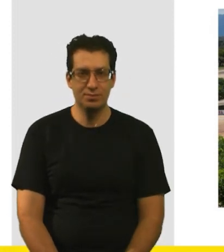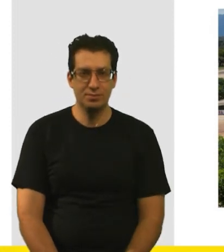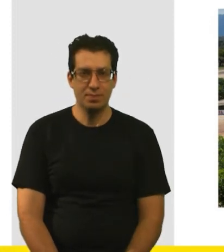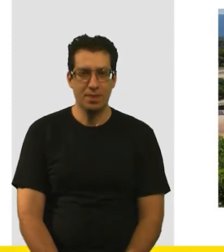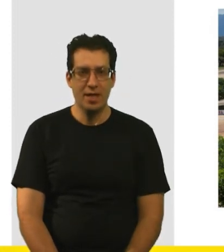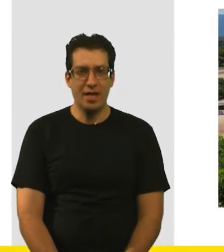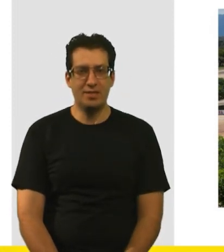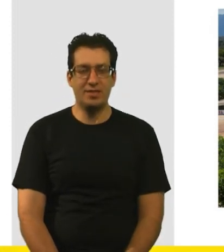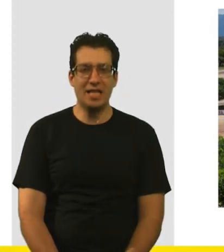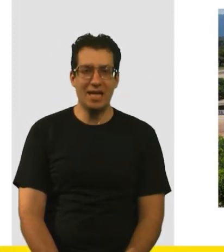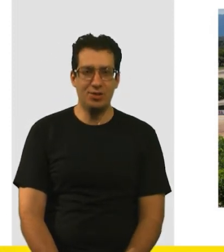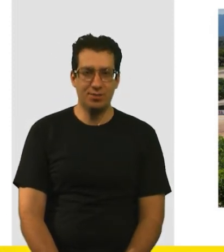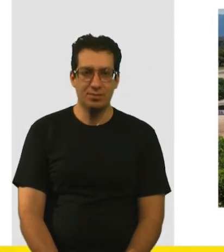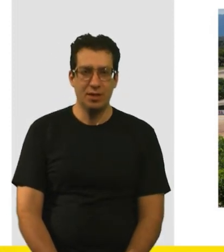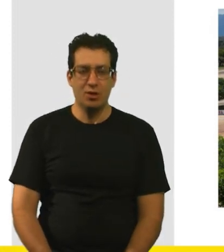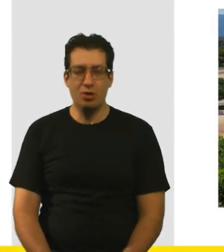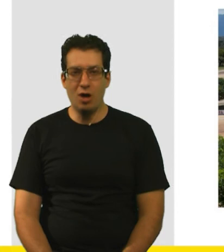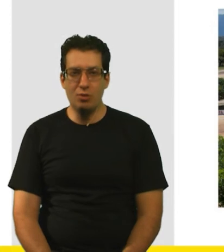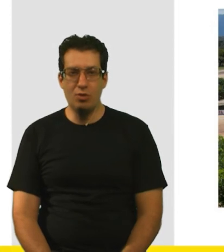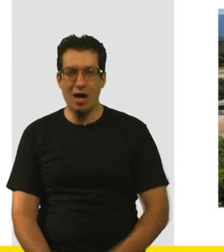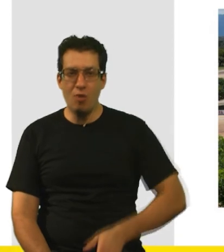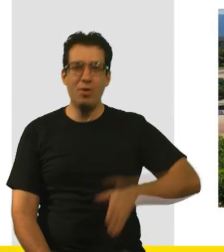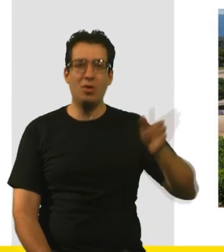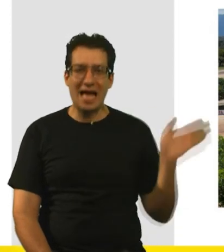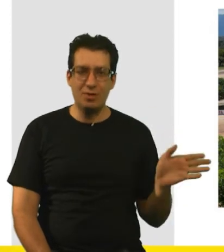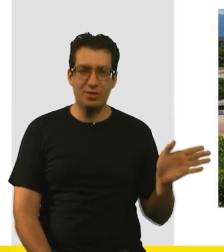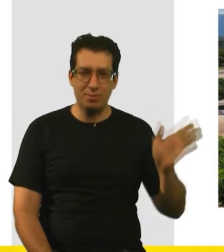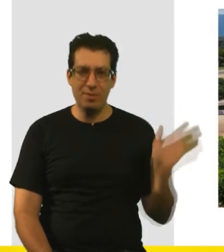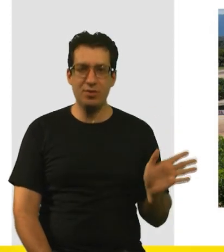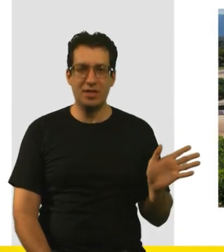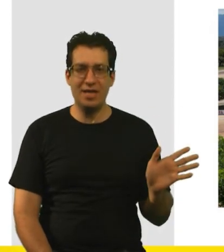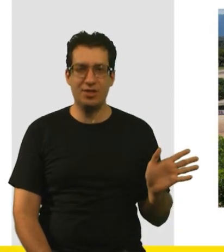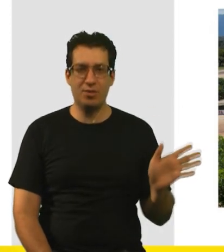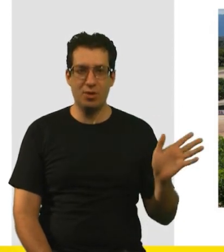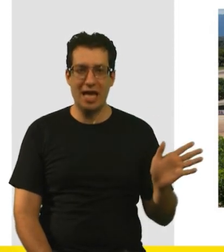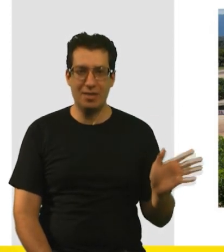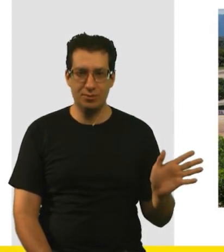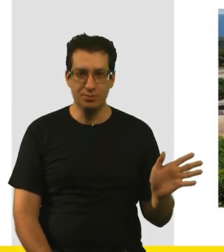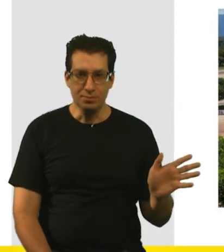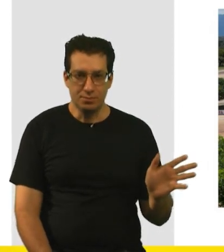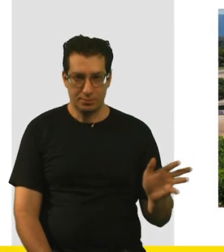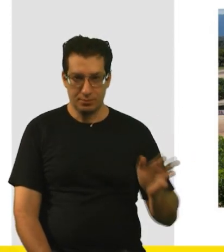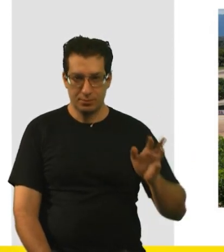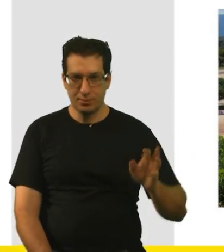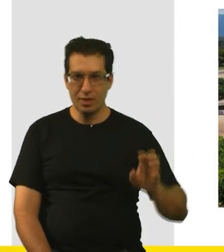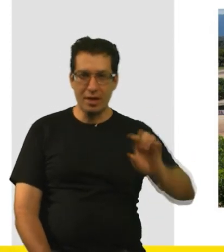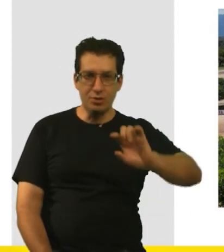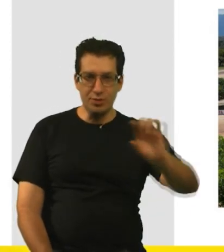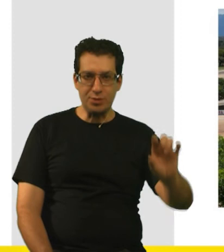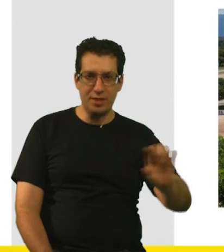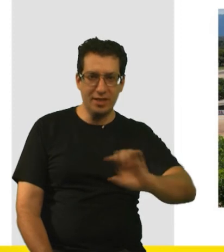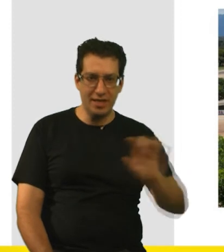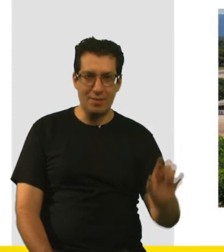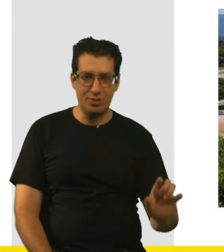fortificação. Esse slide, logo ao meu lado, esse primeiro slide aqui ao meu lado.